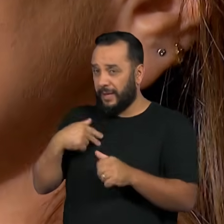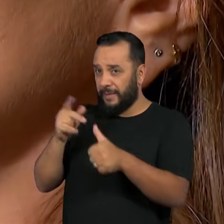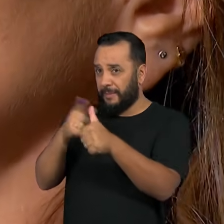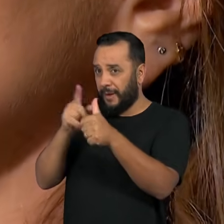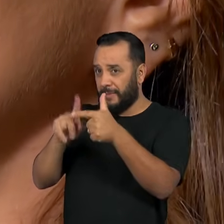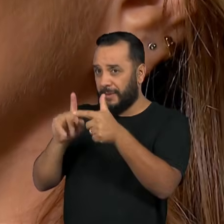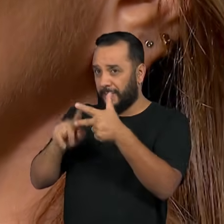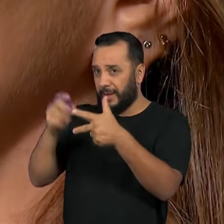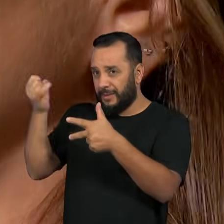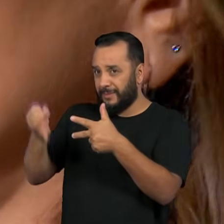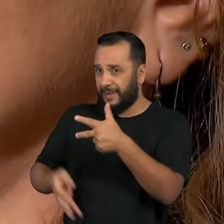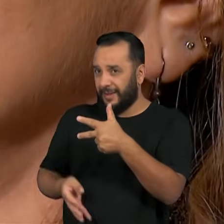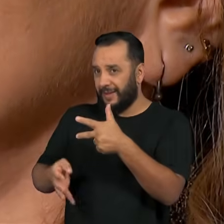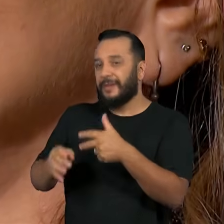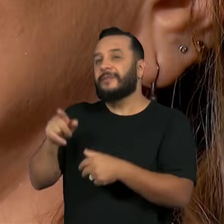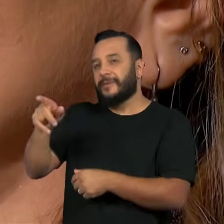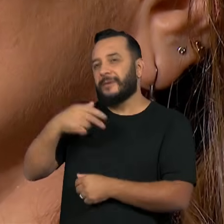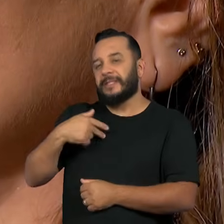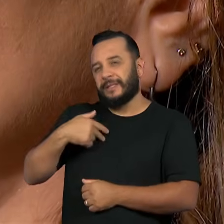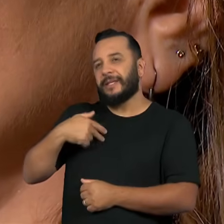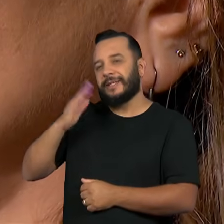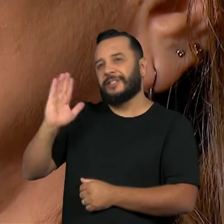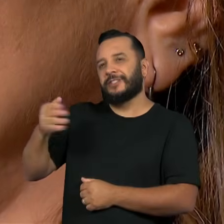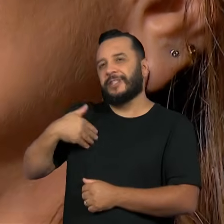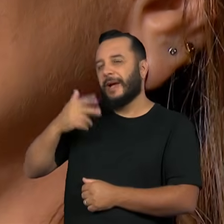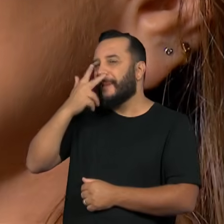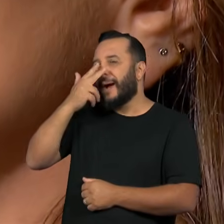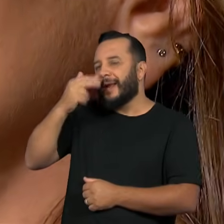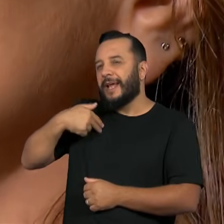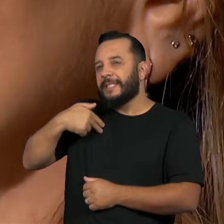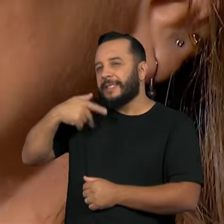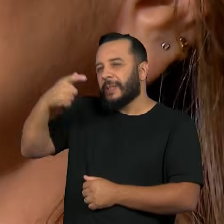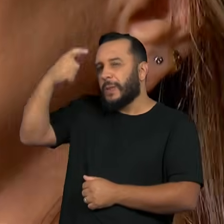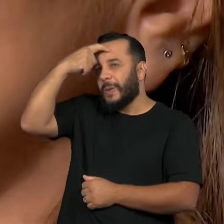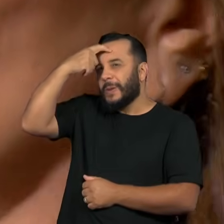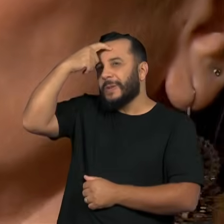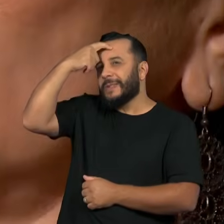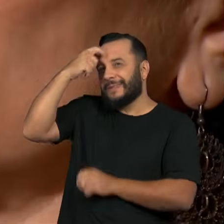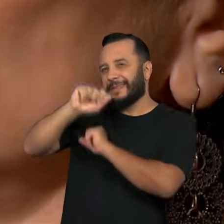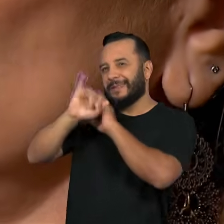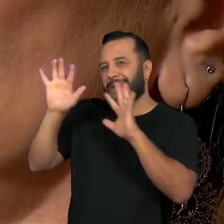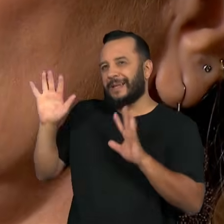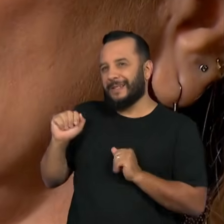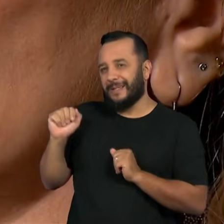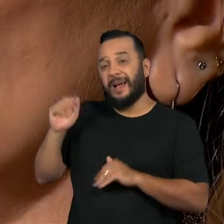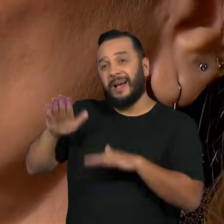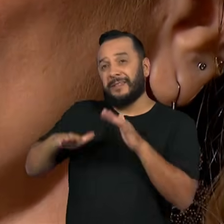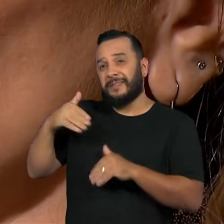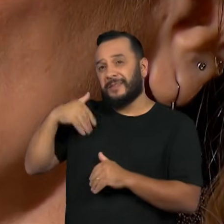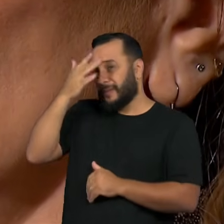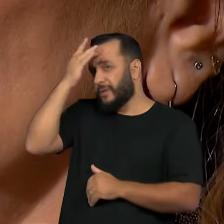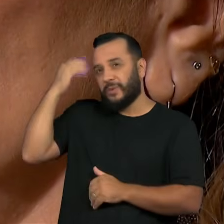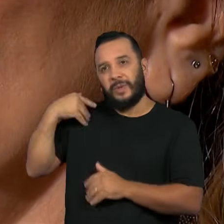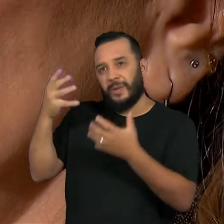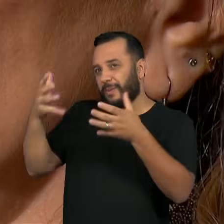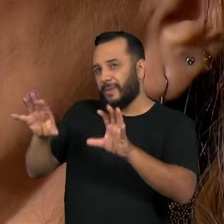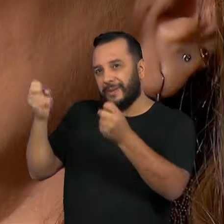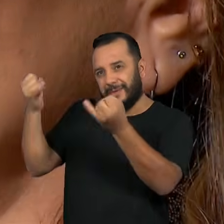você está se aproximando desse discernimento. Tem muita gente que não dá conta de falar da morte.